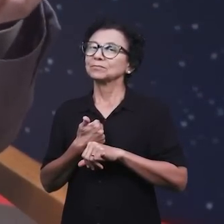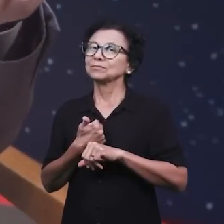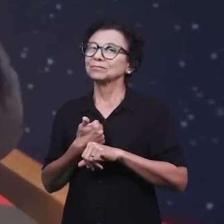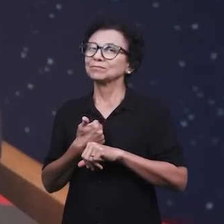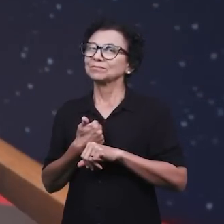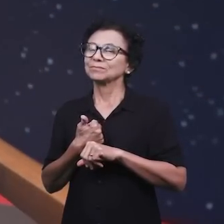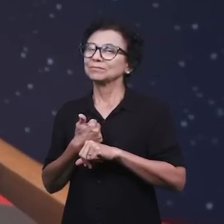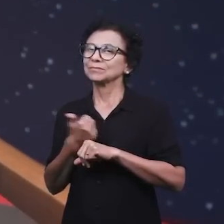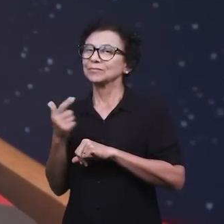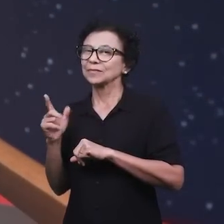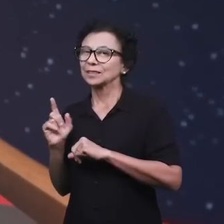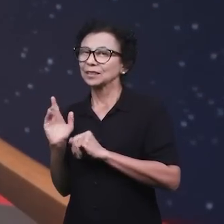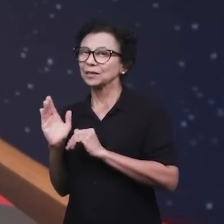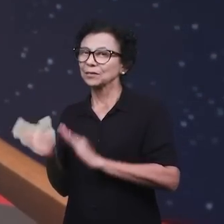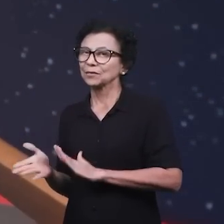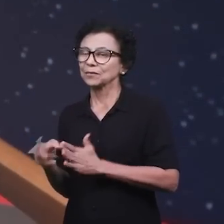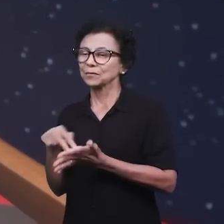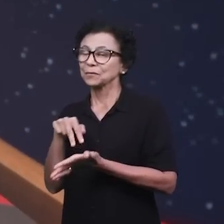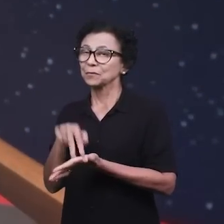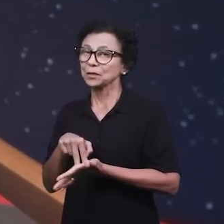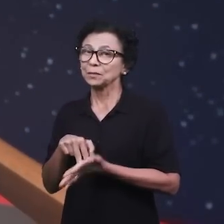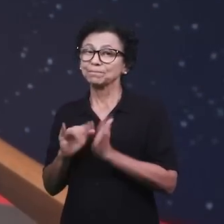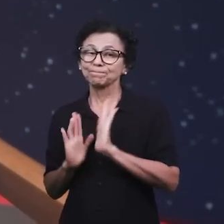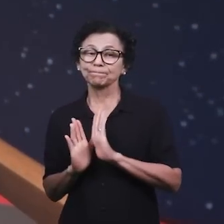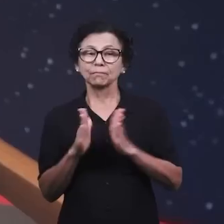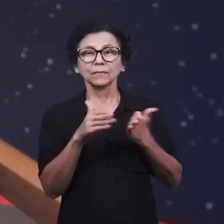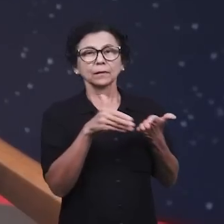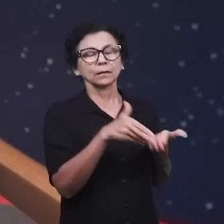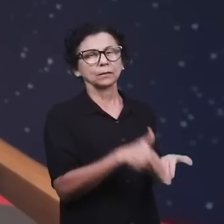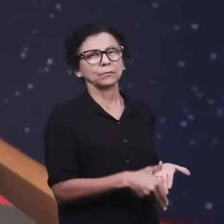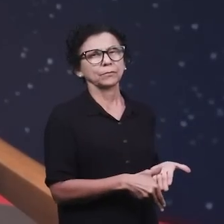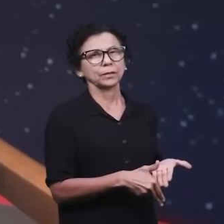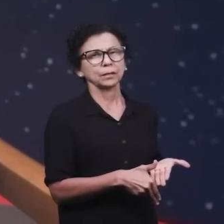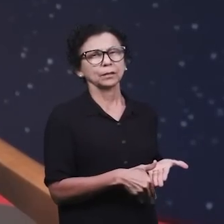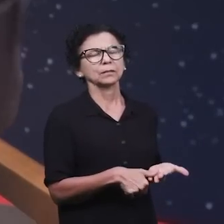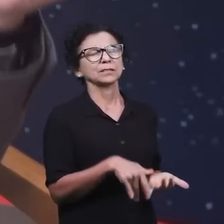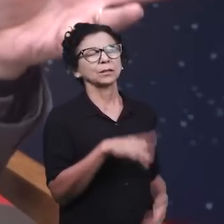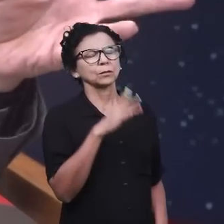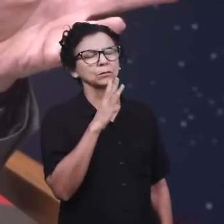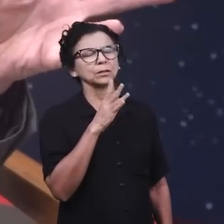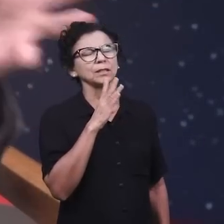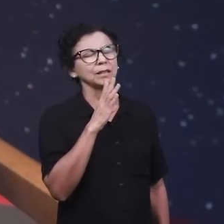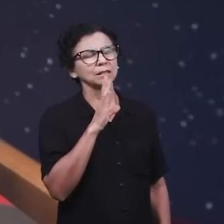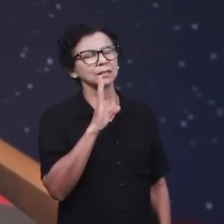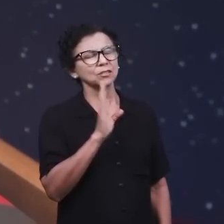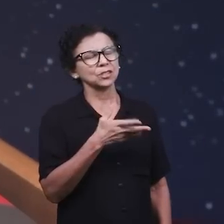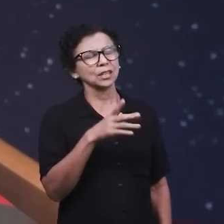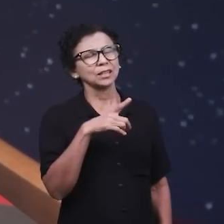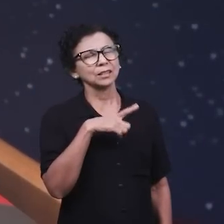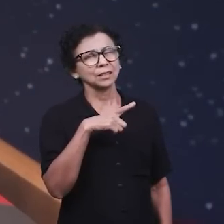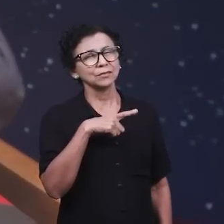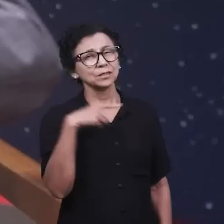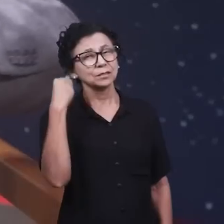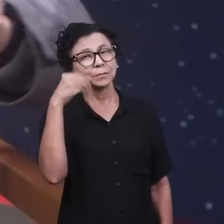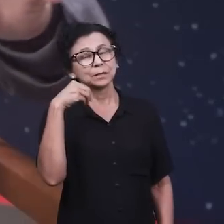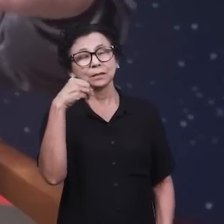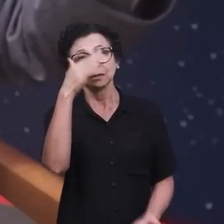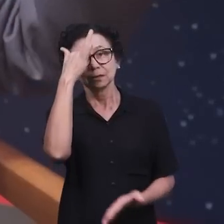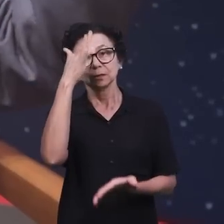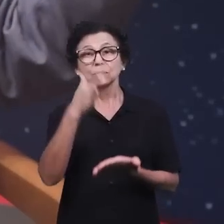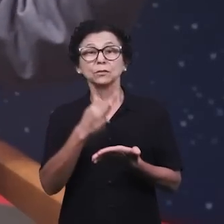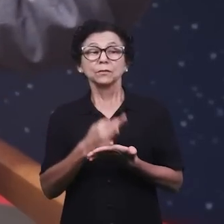de Deus, é a fé que carrega, que move a igreja fiel e por ela, por